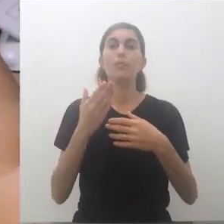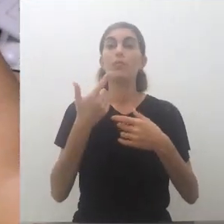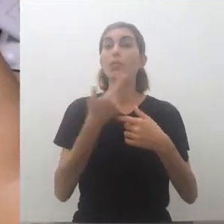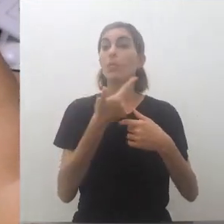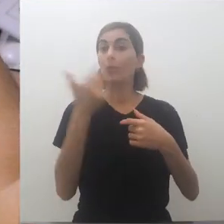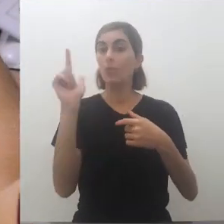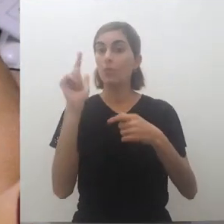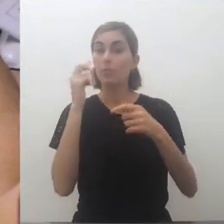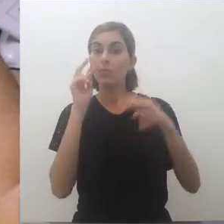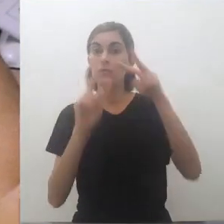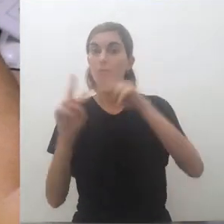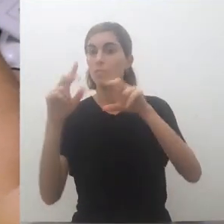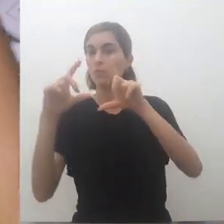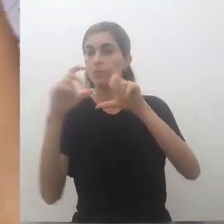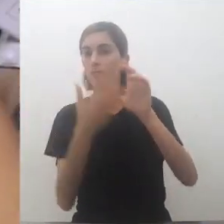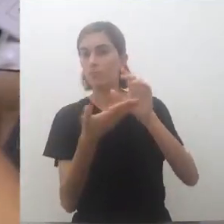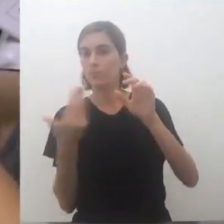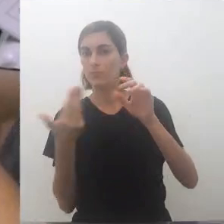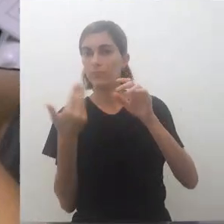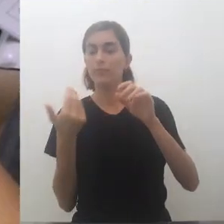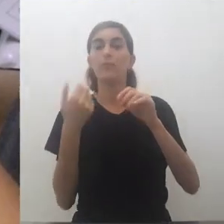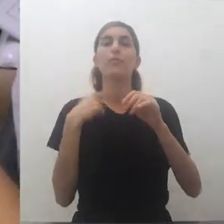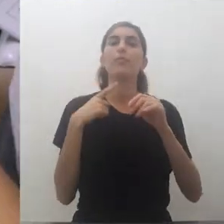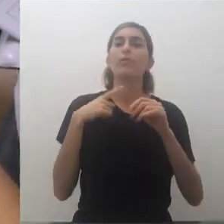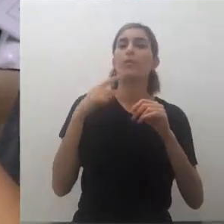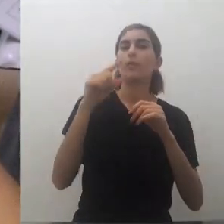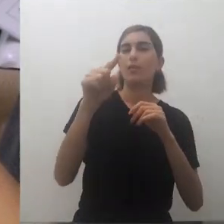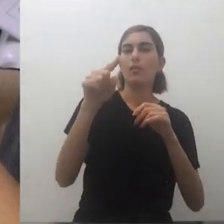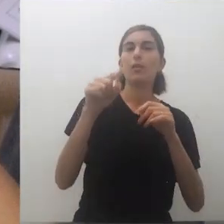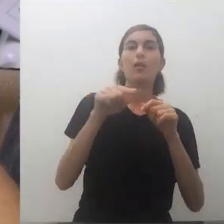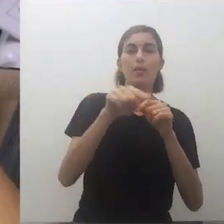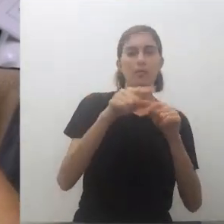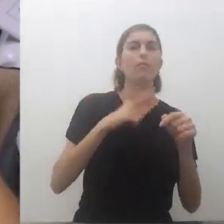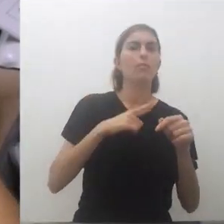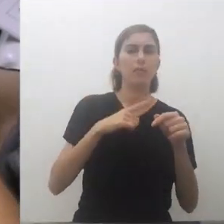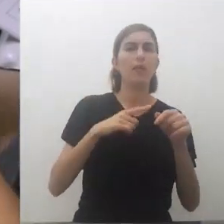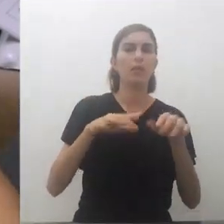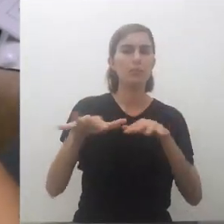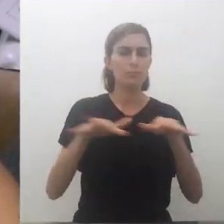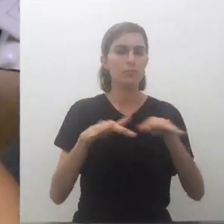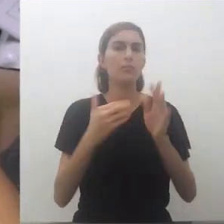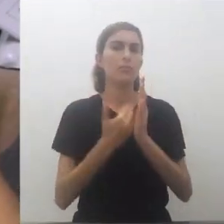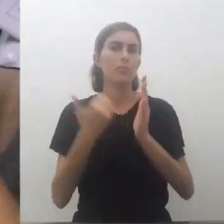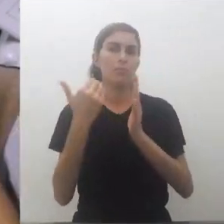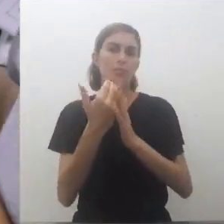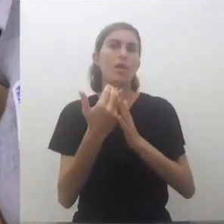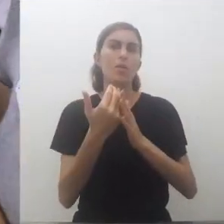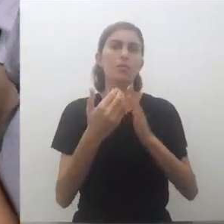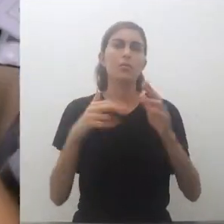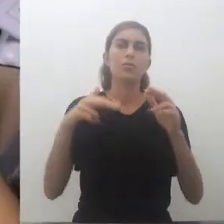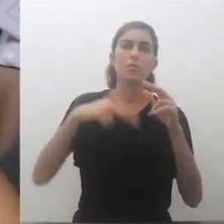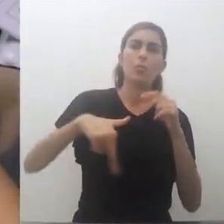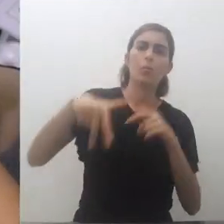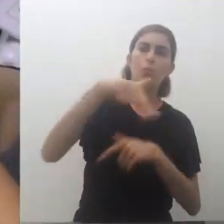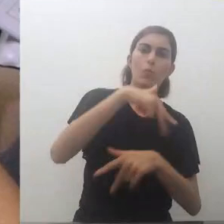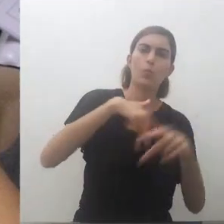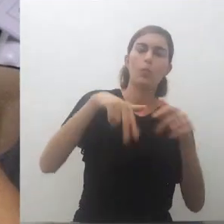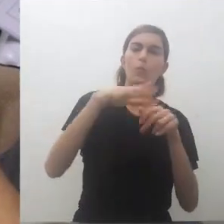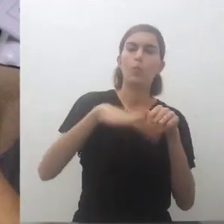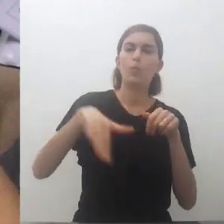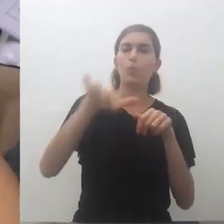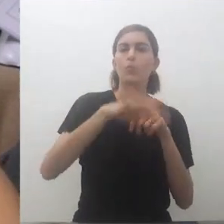visão mais dinâmica, aqui tem um dinamismo maior, nós passeamos mais pela